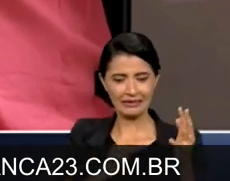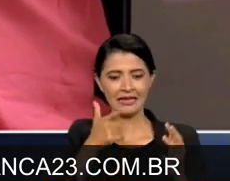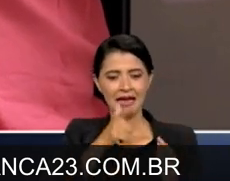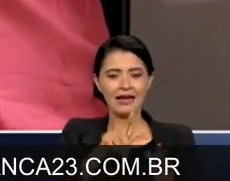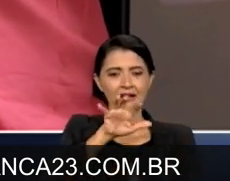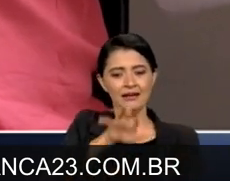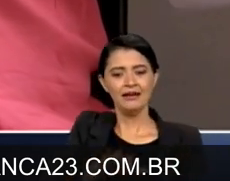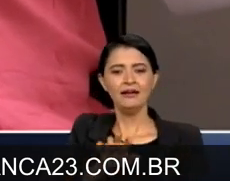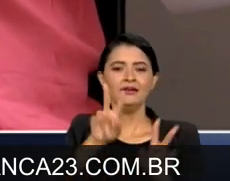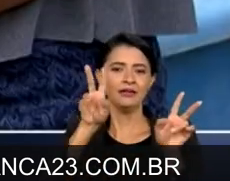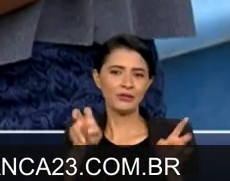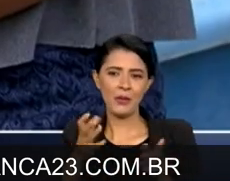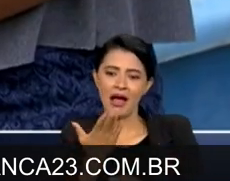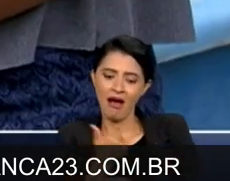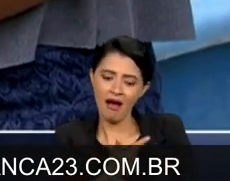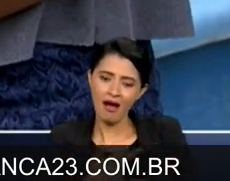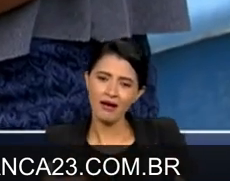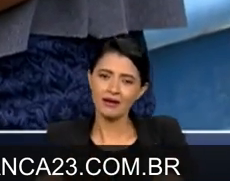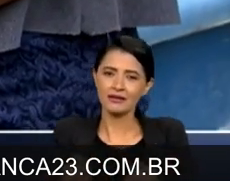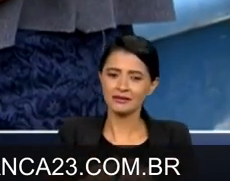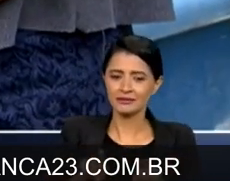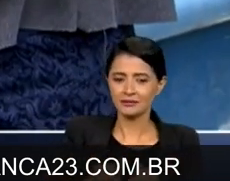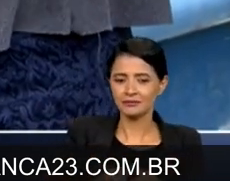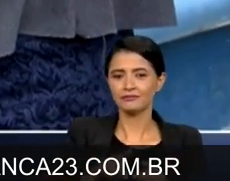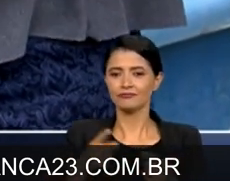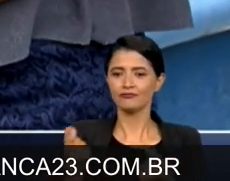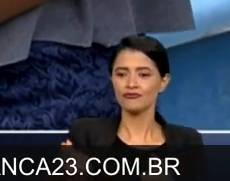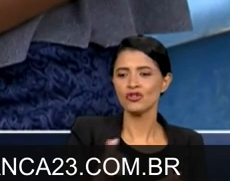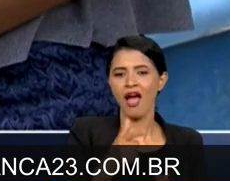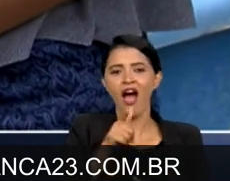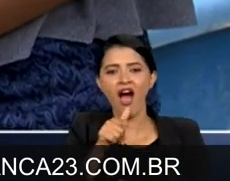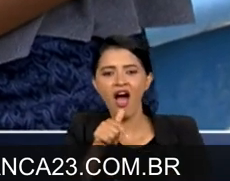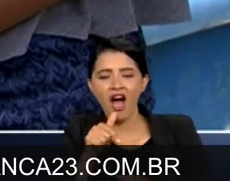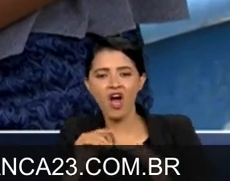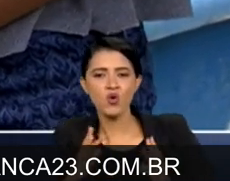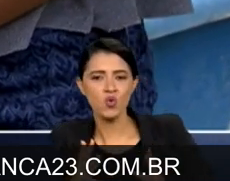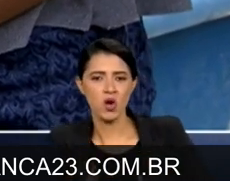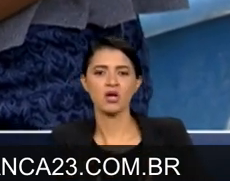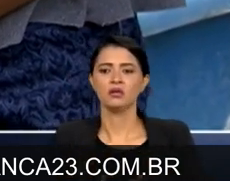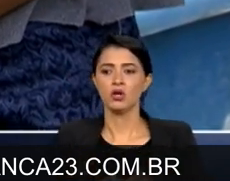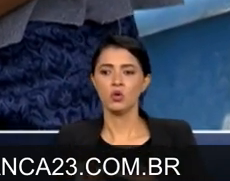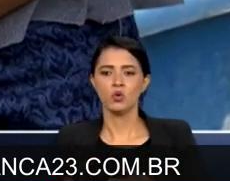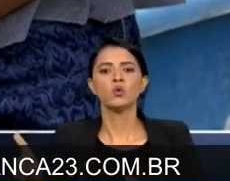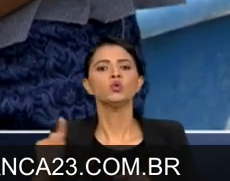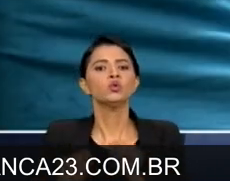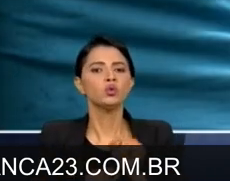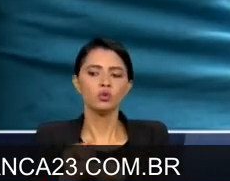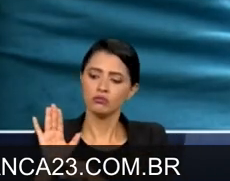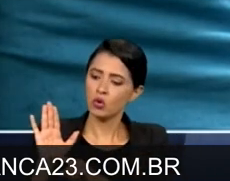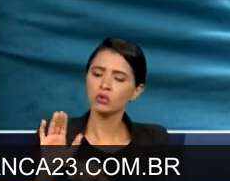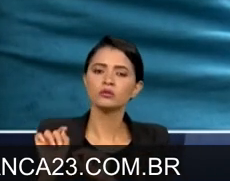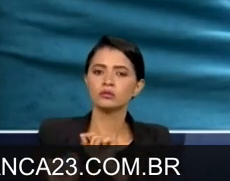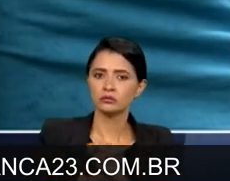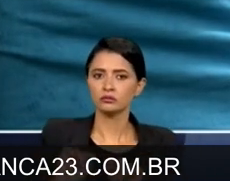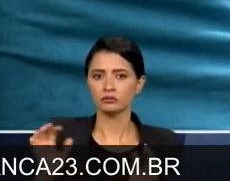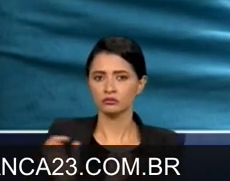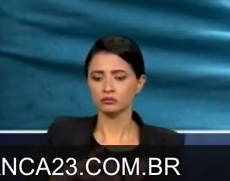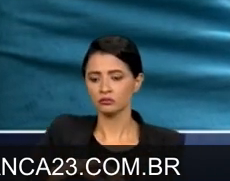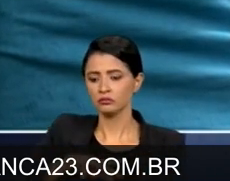sobre a alimentação e também sobre os recursos de água. Mas, por outro lado, indica que a população mundial